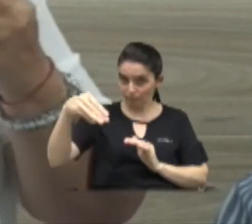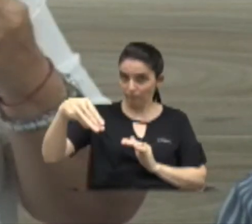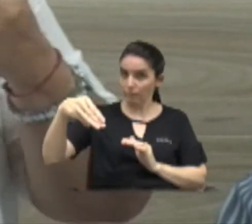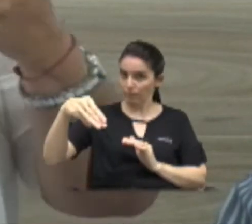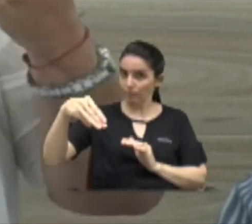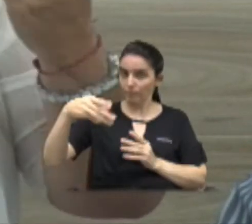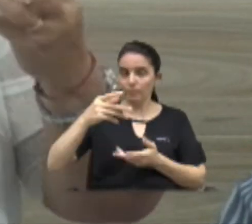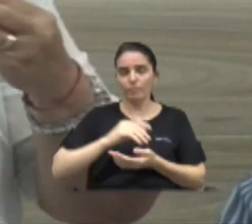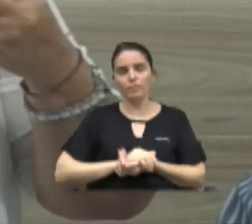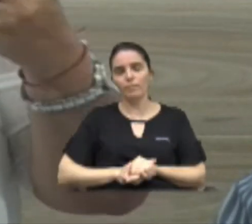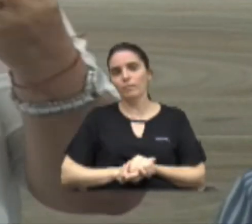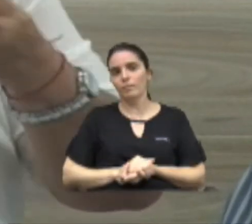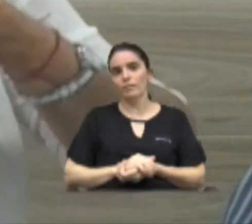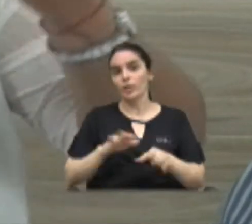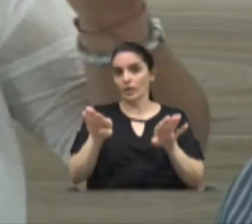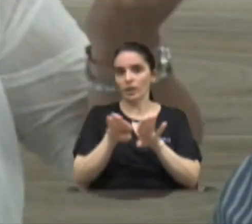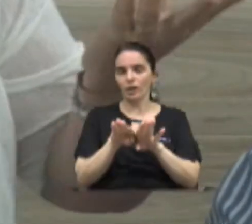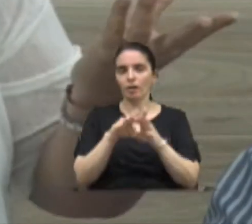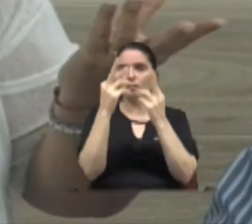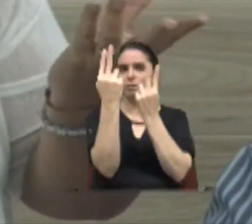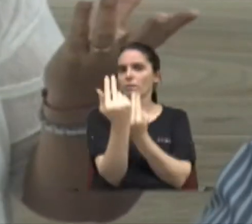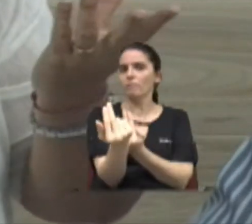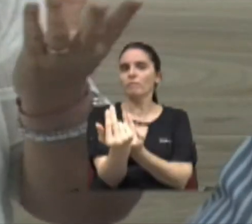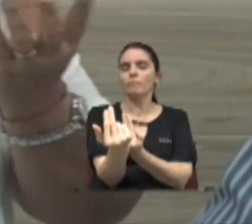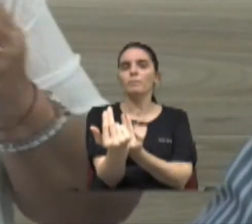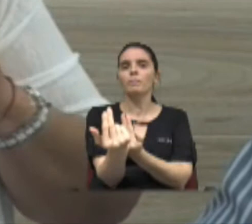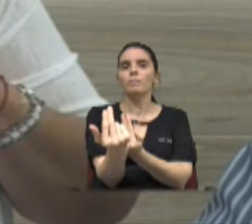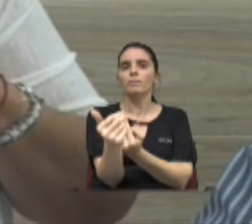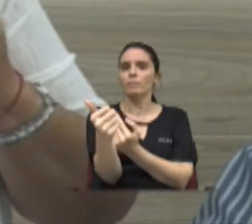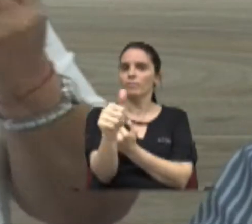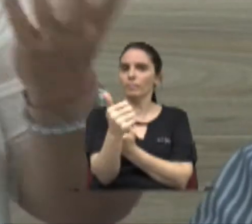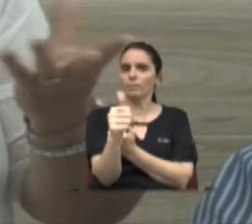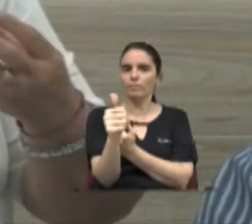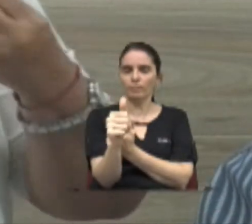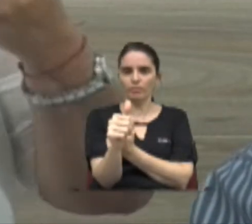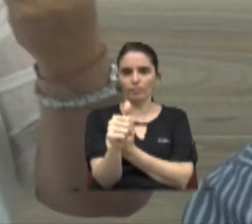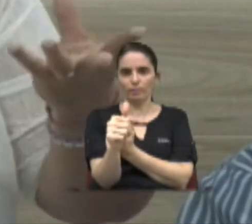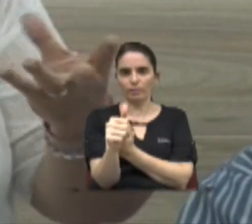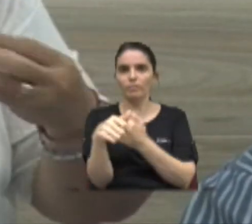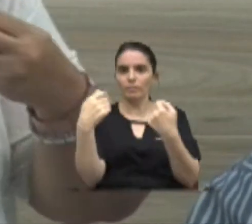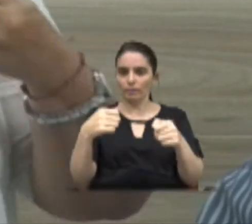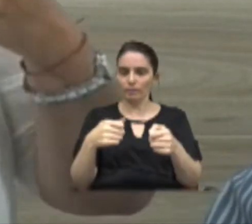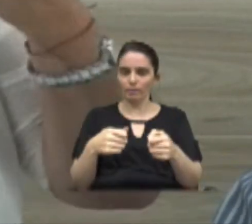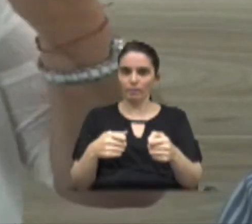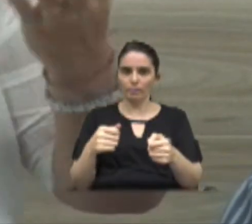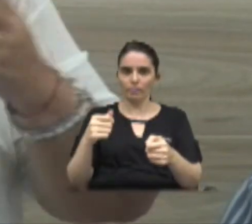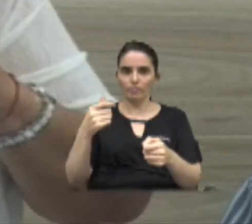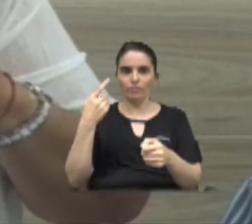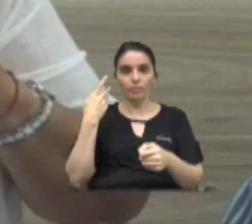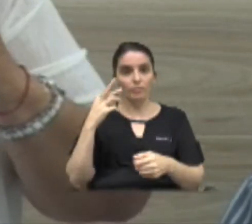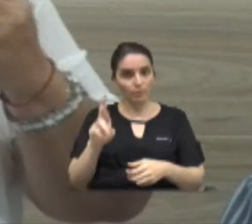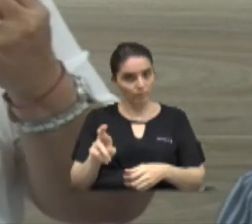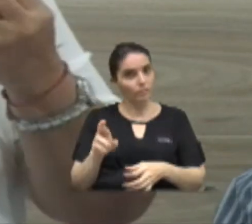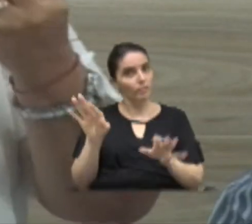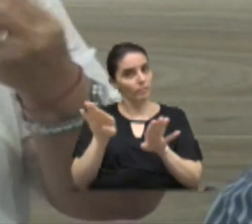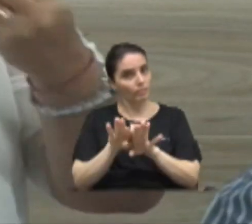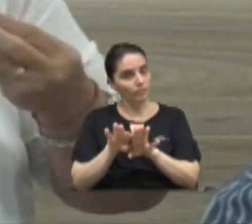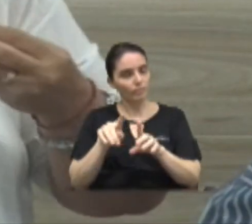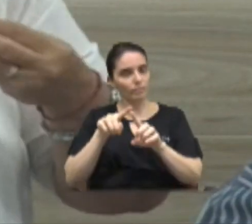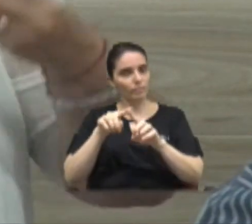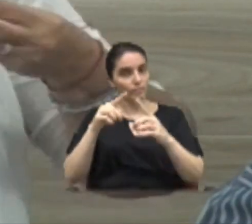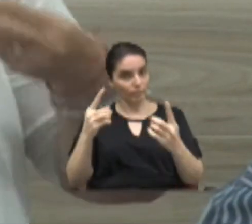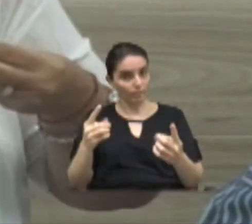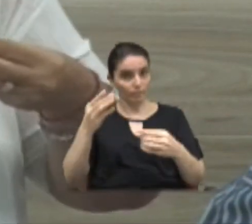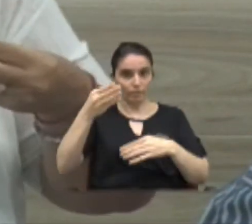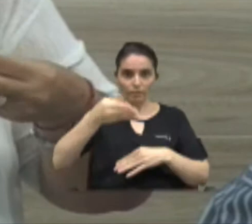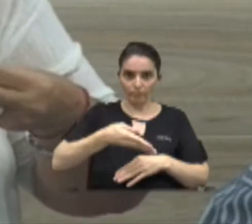que assim como, não que em todas as profissões elas têm que ser dignas, têm que ser valorizadas, mas acho que hoje,